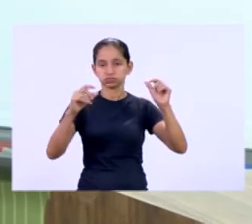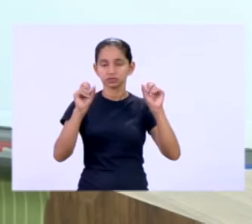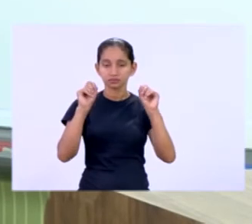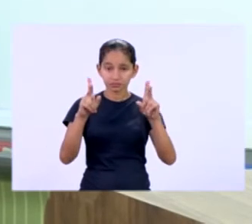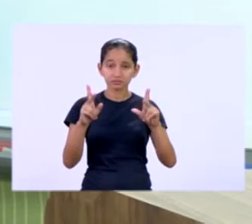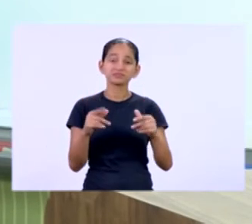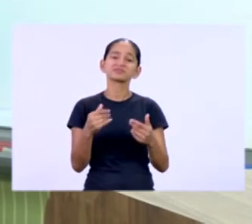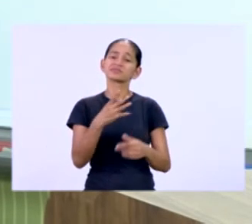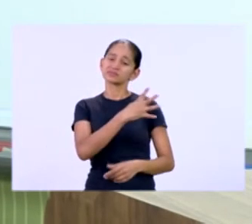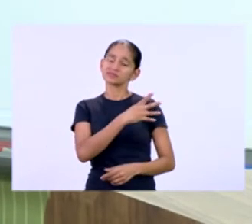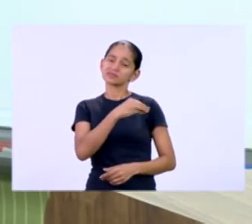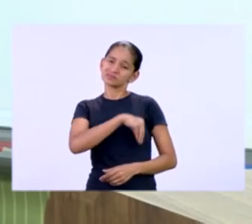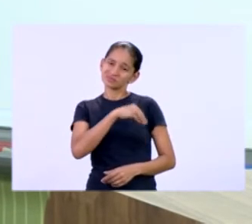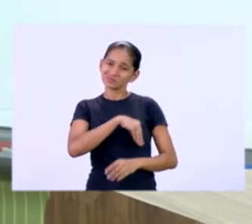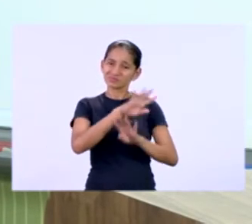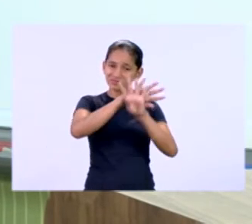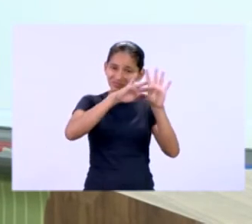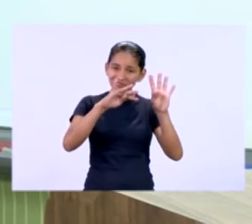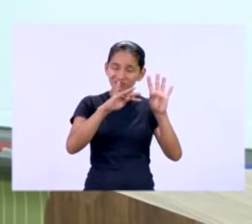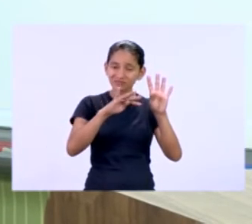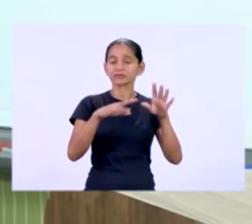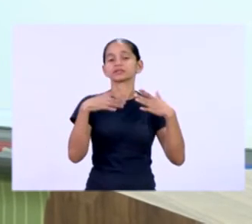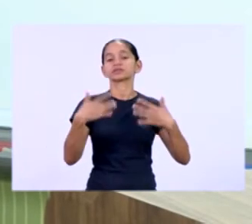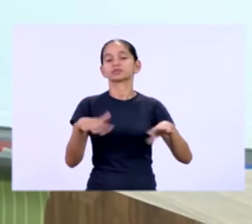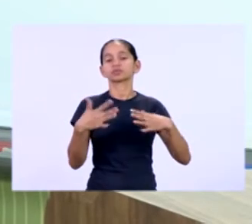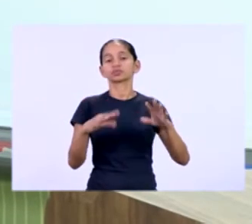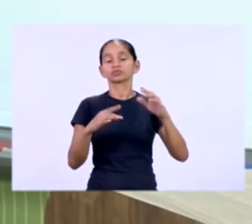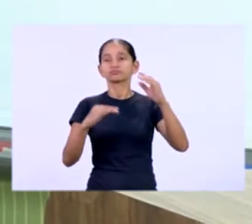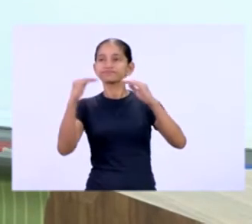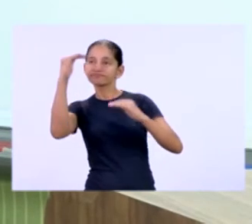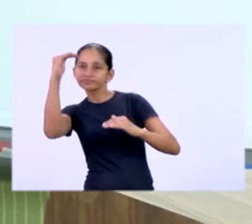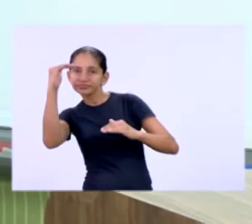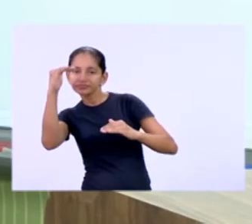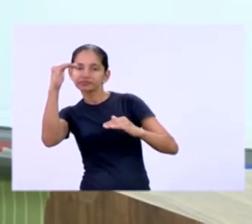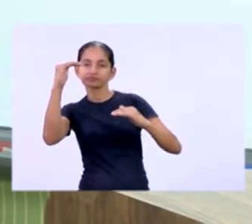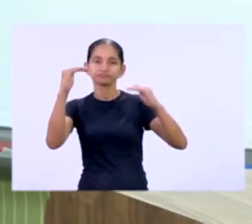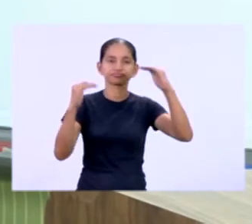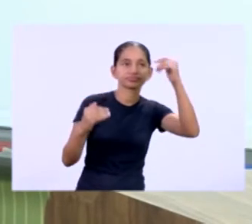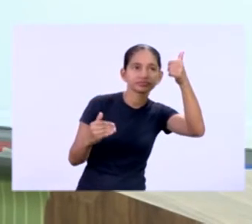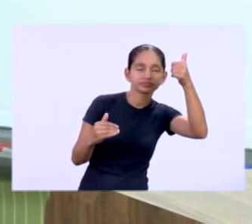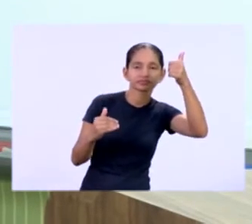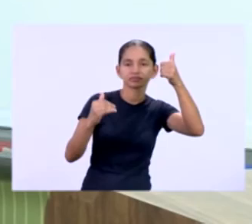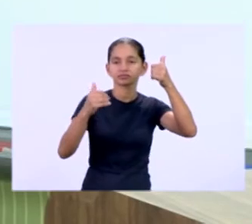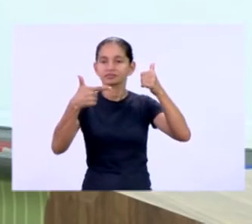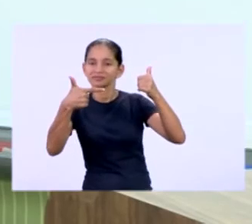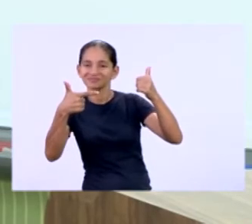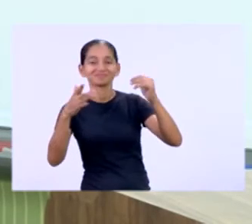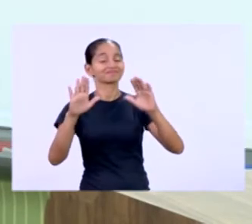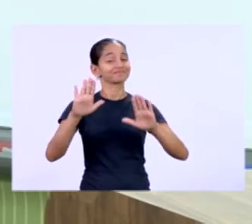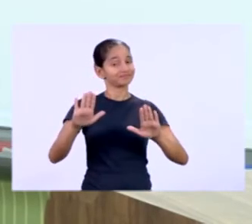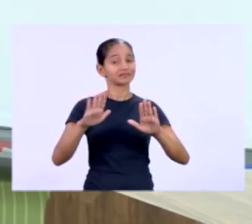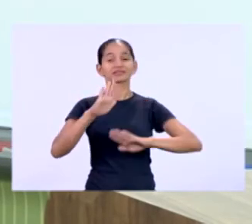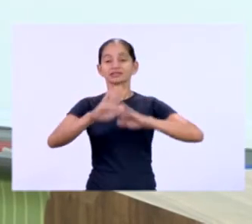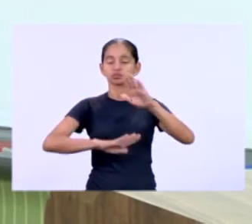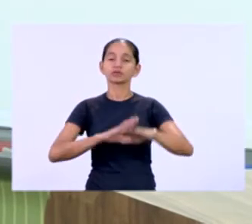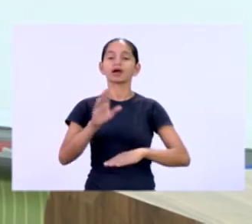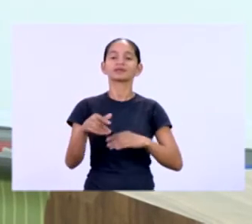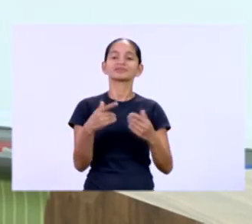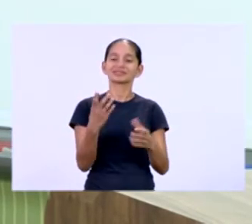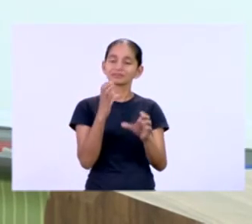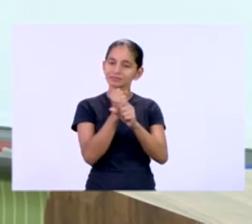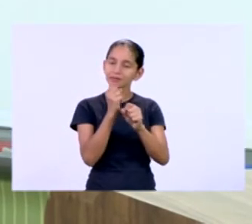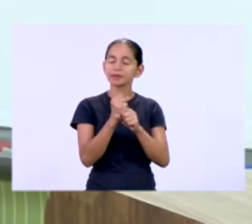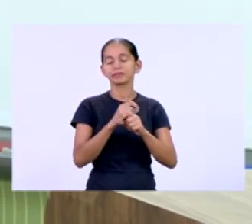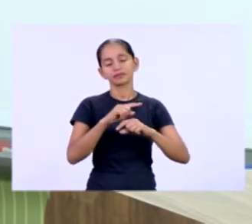Folha de pagamento muito alta acaba jogando a empresa para o Simples Nacional. Folha de pagamento muito baixa acaba jogando a tributação da empresa para o